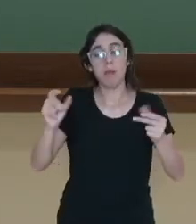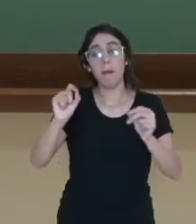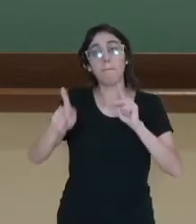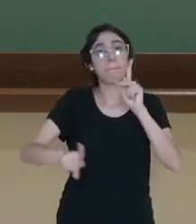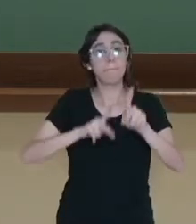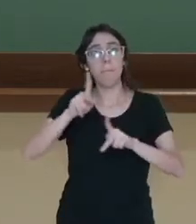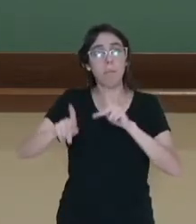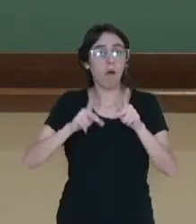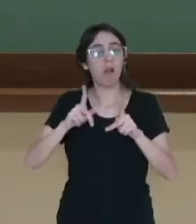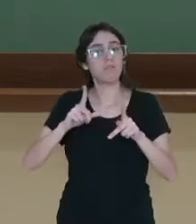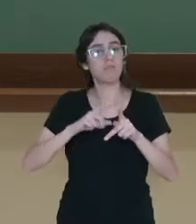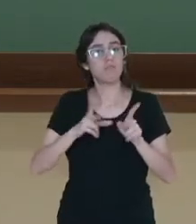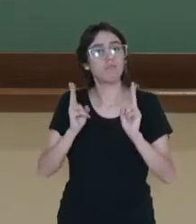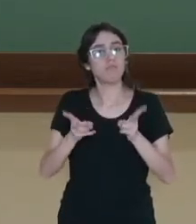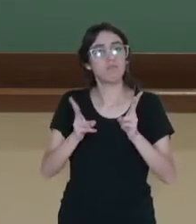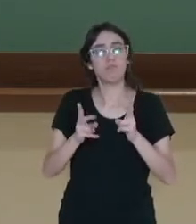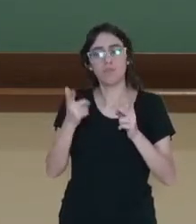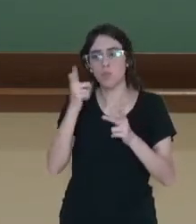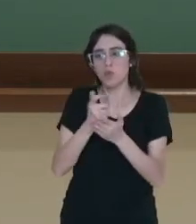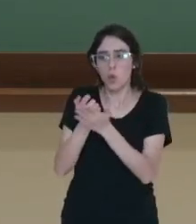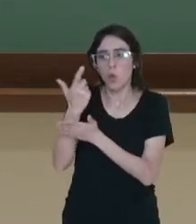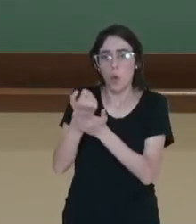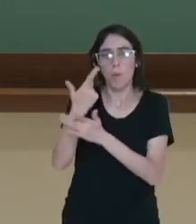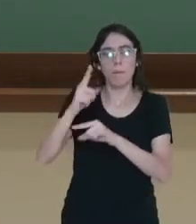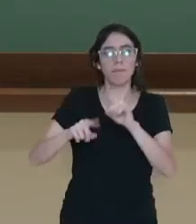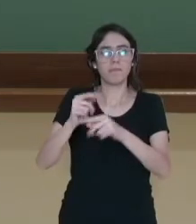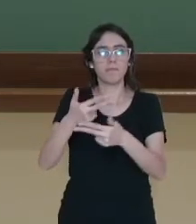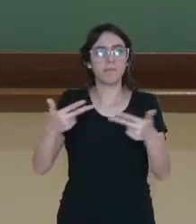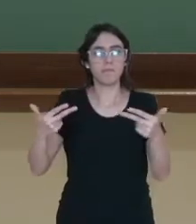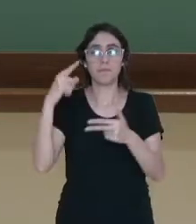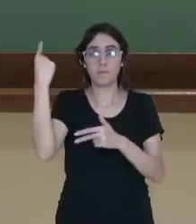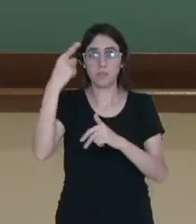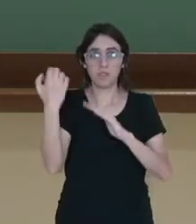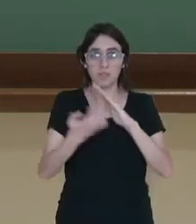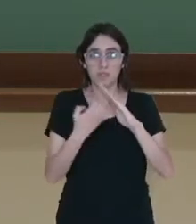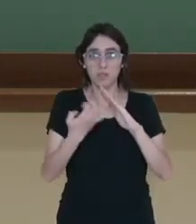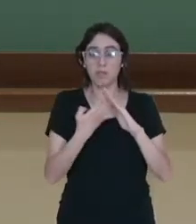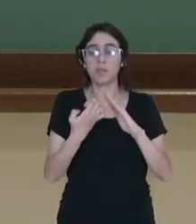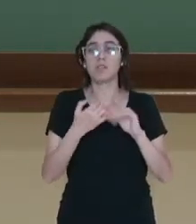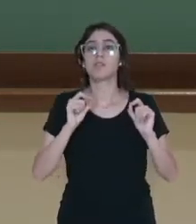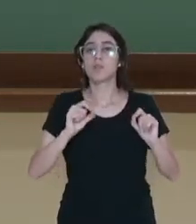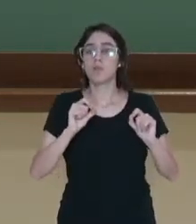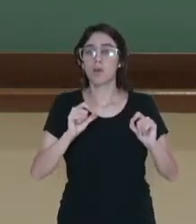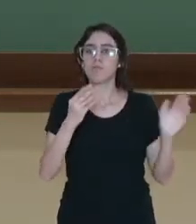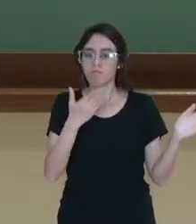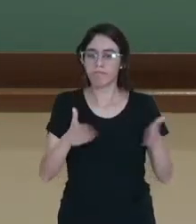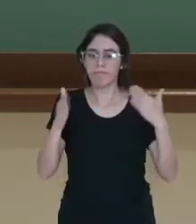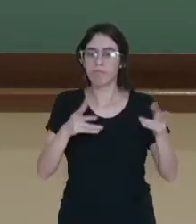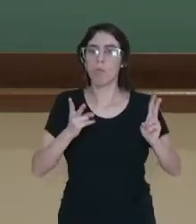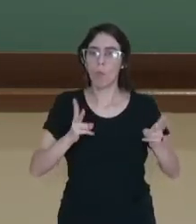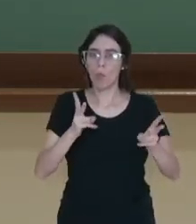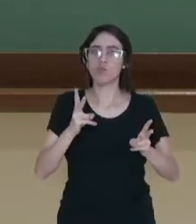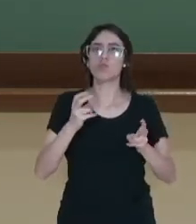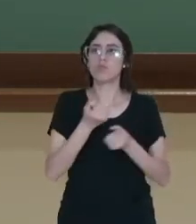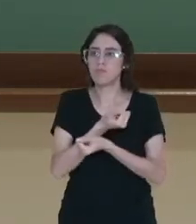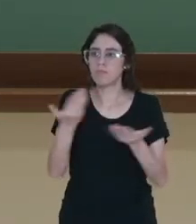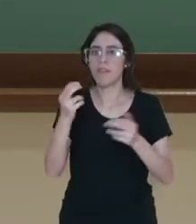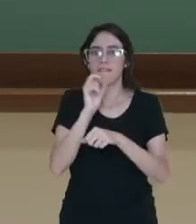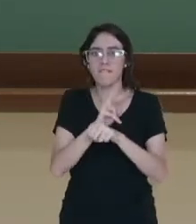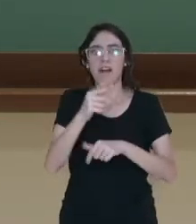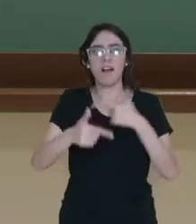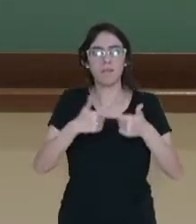população mantivesse o acesso a esses produtos. Então, fazendo com que as empresas não diminuíssem produção, mantivessem empregos e